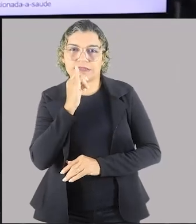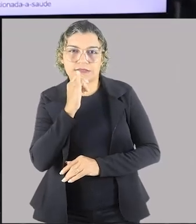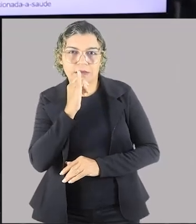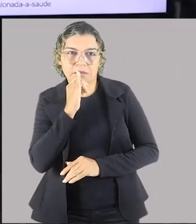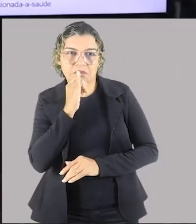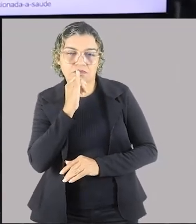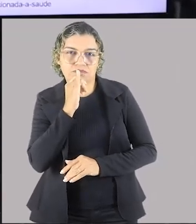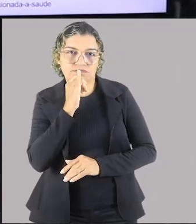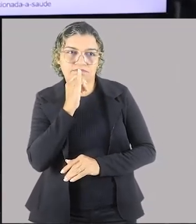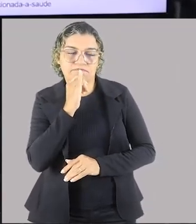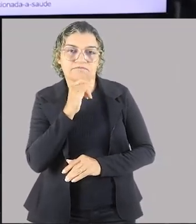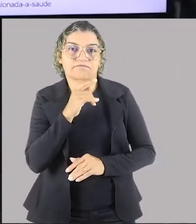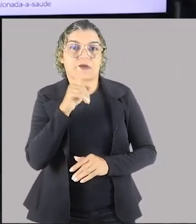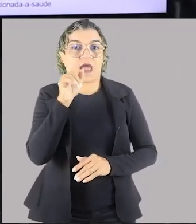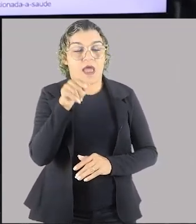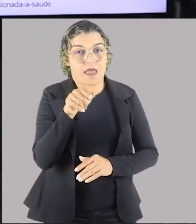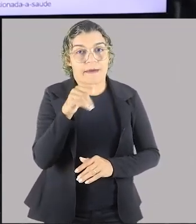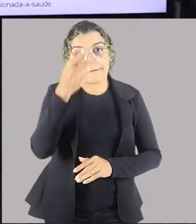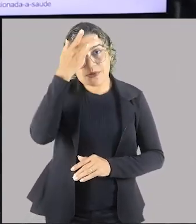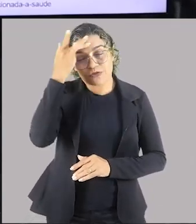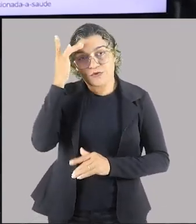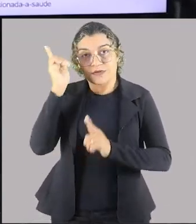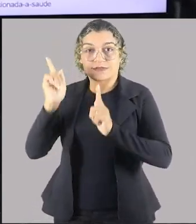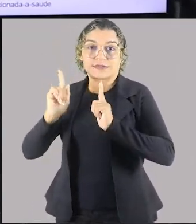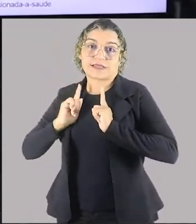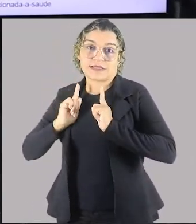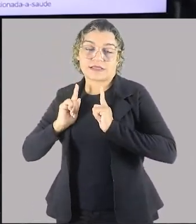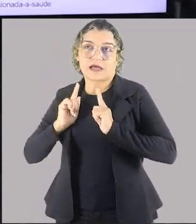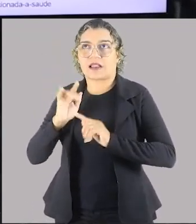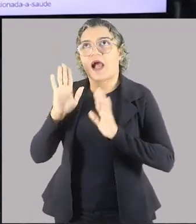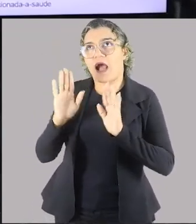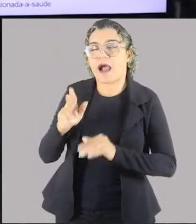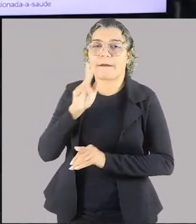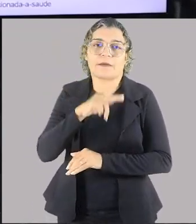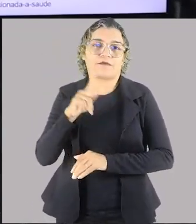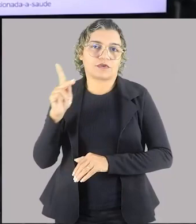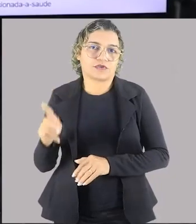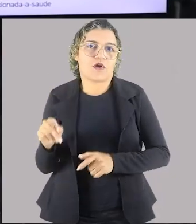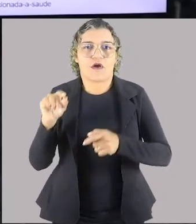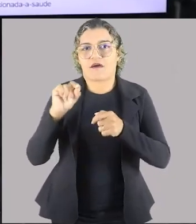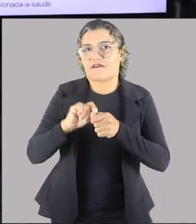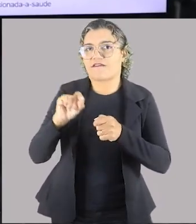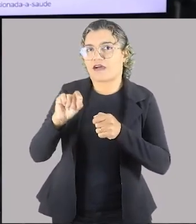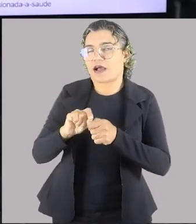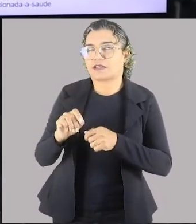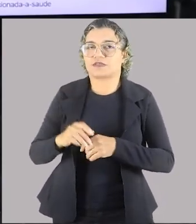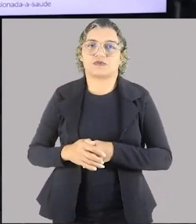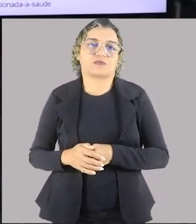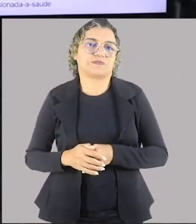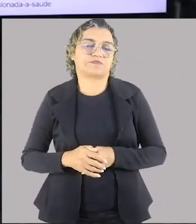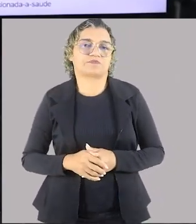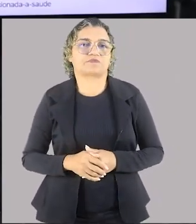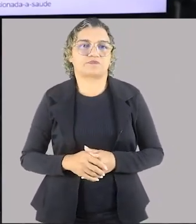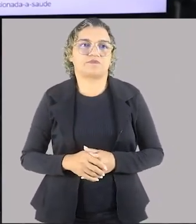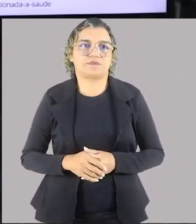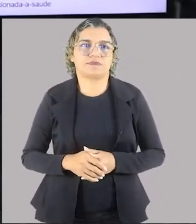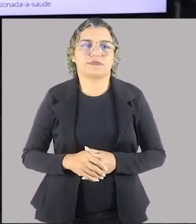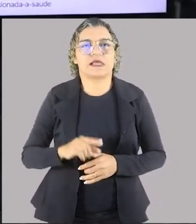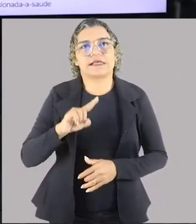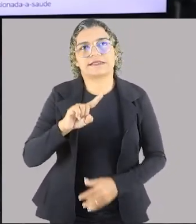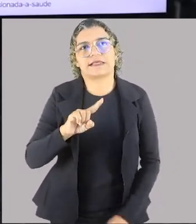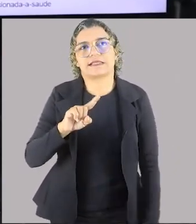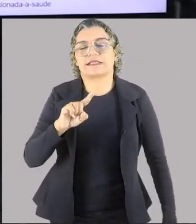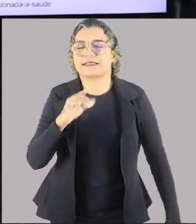valores, você é considerado sedentário. Ah, professor, mas eu faço, vamos supor, eu não faço os 150